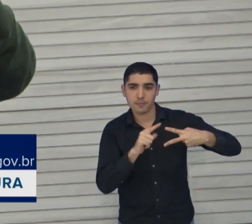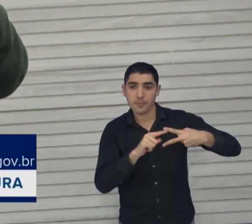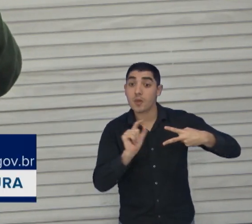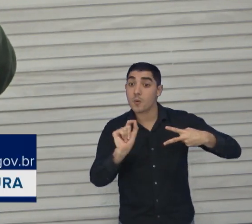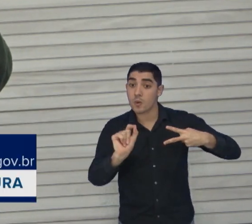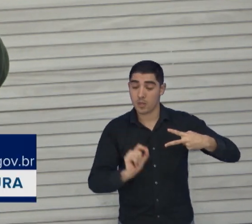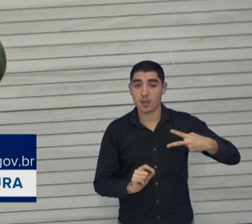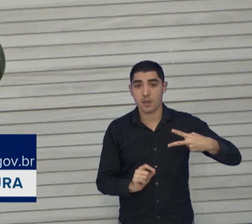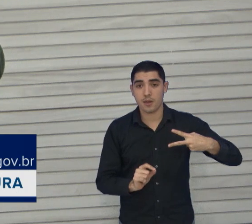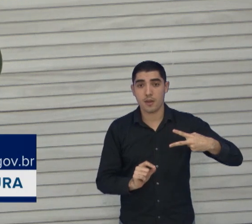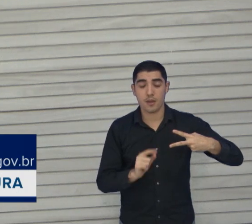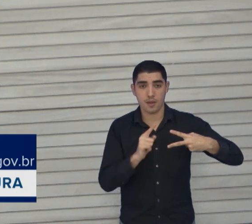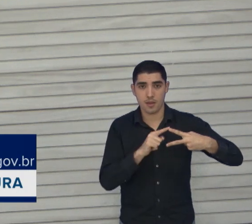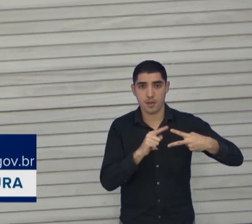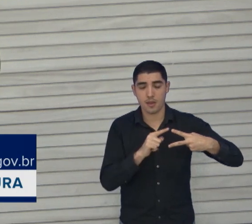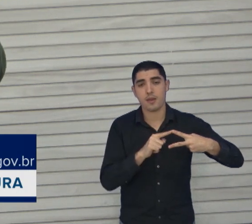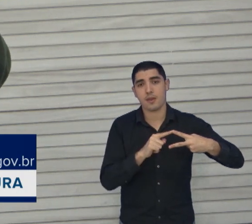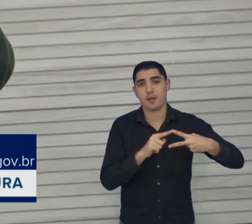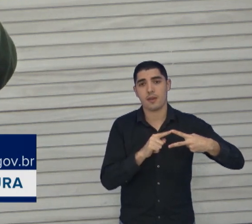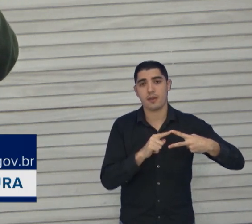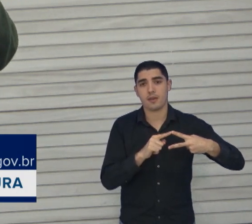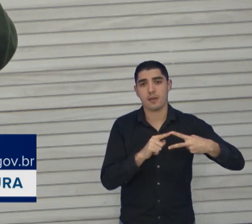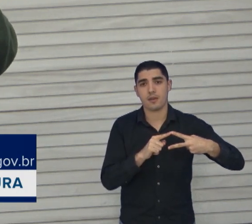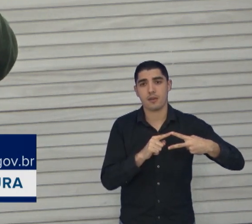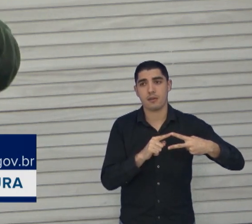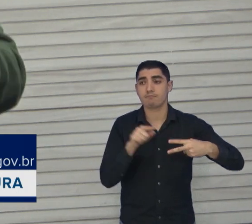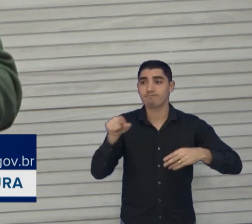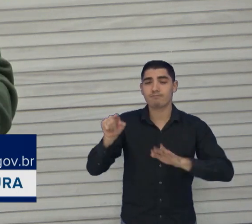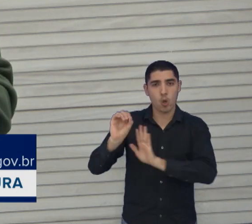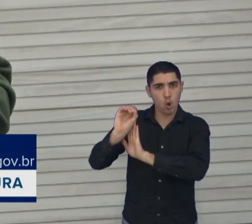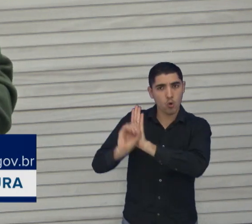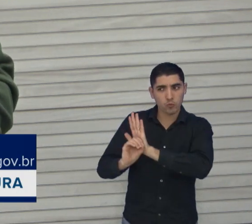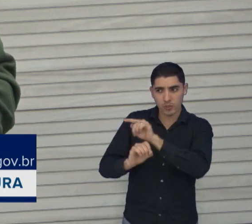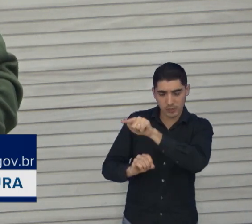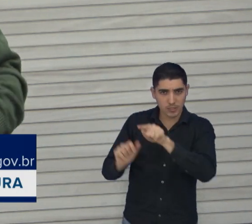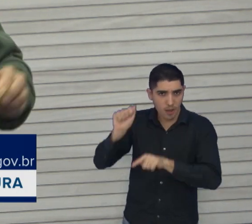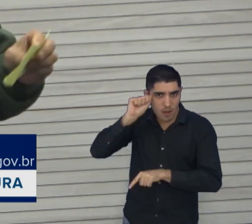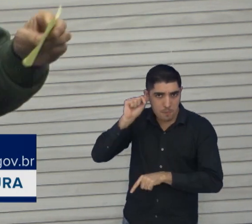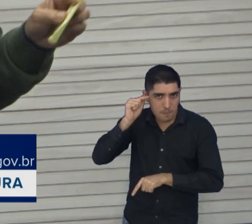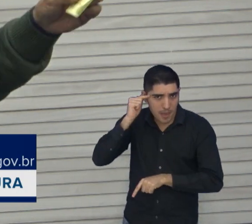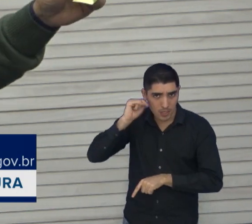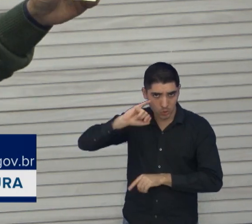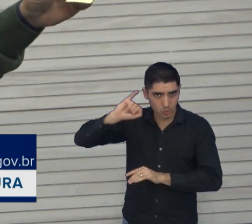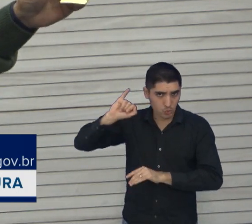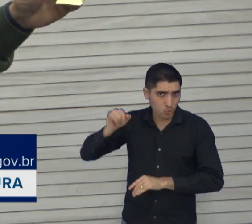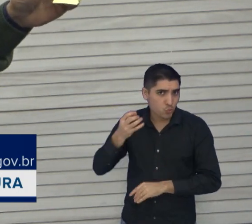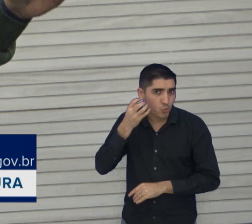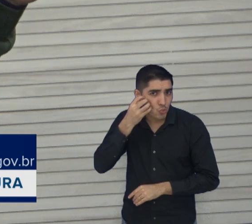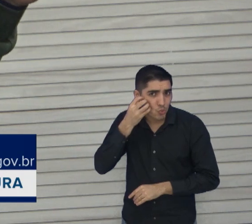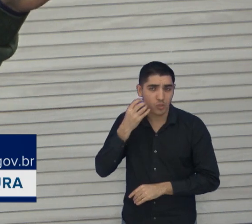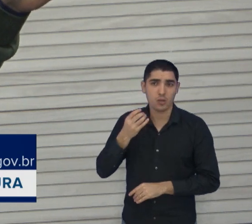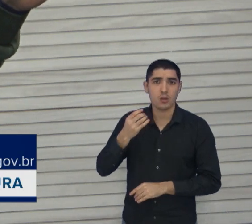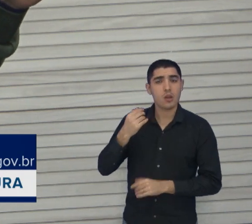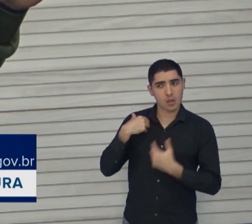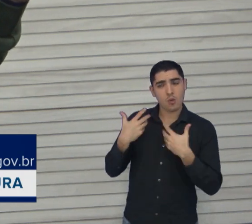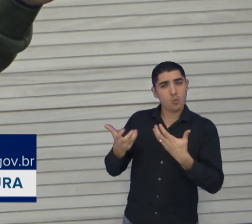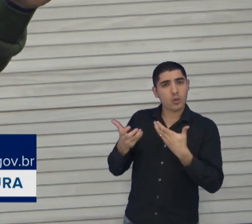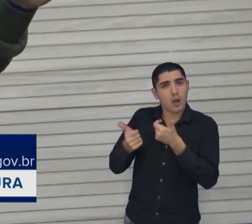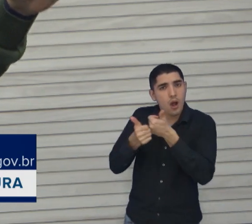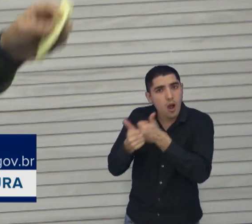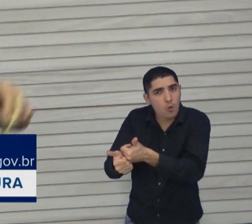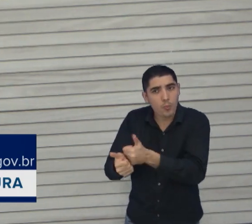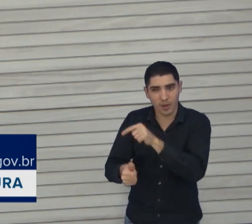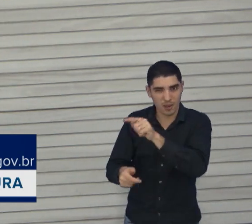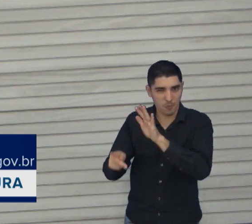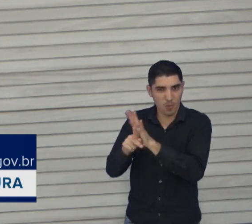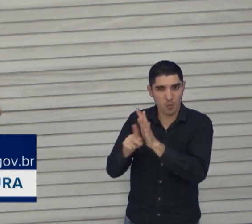acompanhar o ofício da vereadora Amélia e Juliana para o presidente da Comissão de